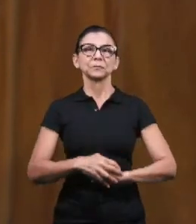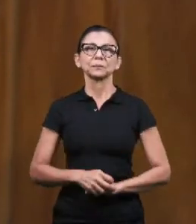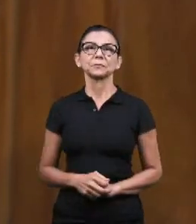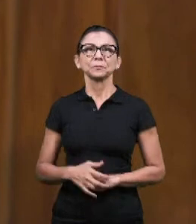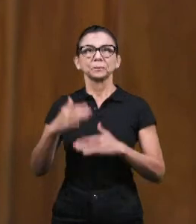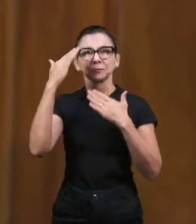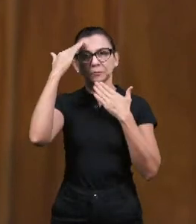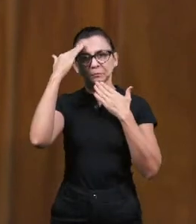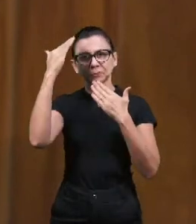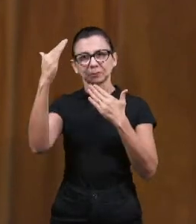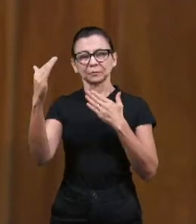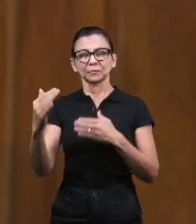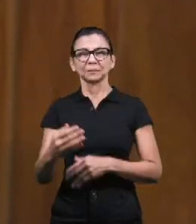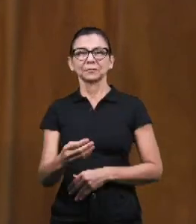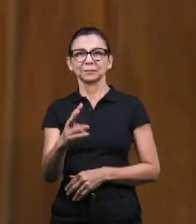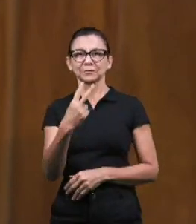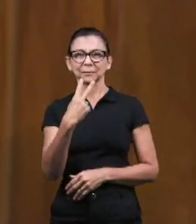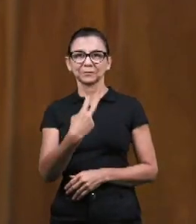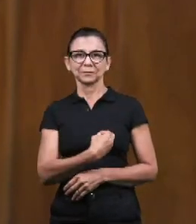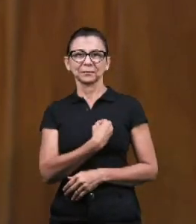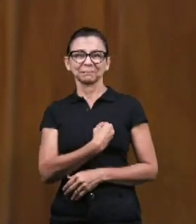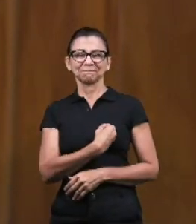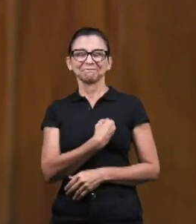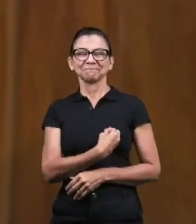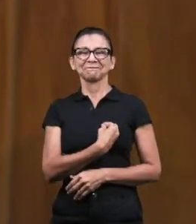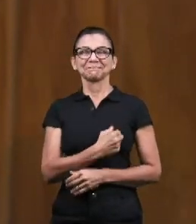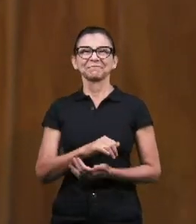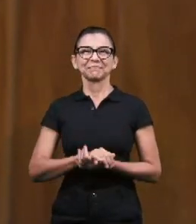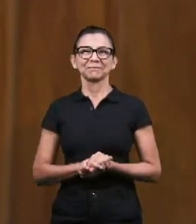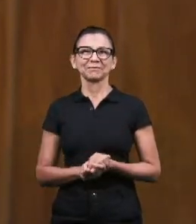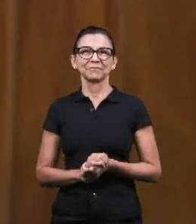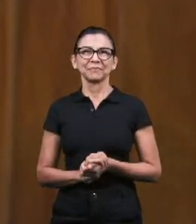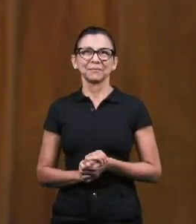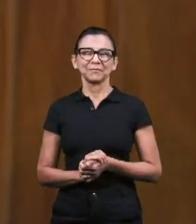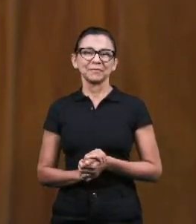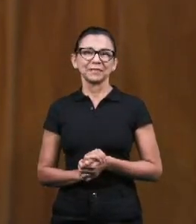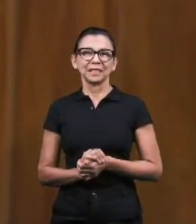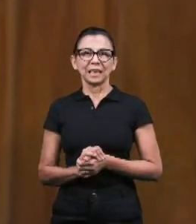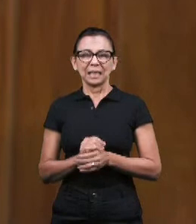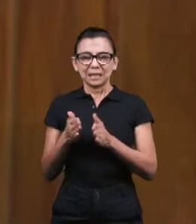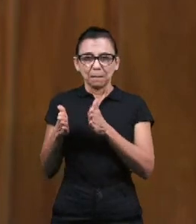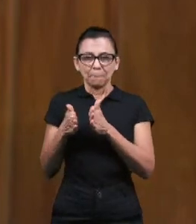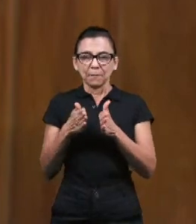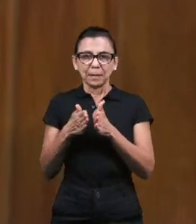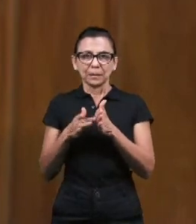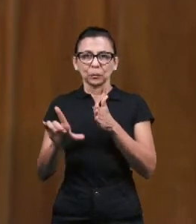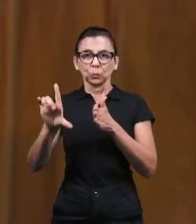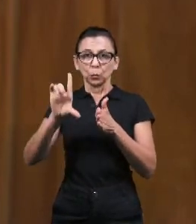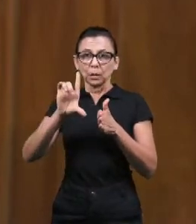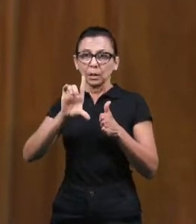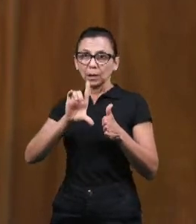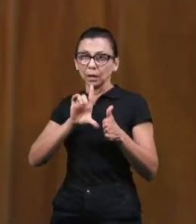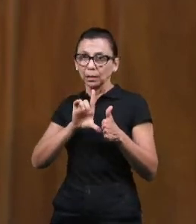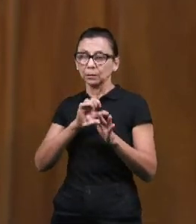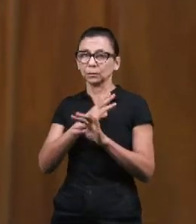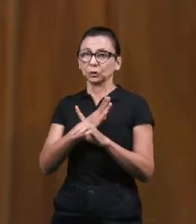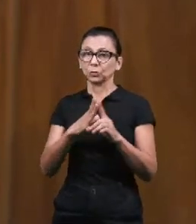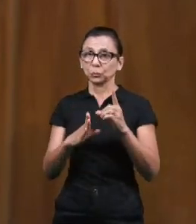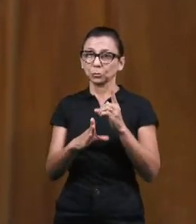agradecer a todos pela participação conosco nesse pequeno, nós chamamos de pré-culto, ou seja, uma reunião preparatória, onde nós